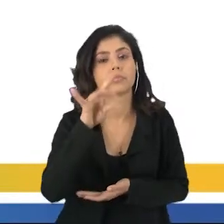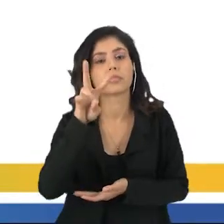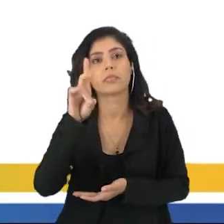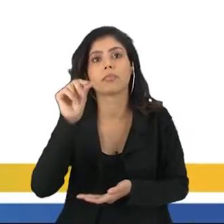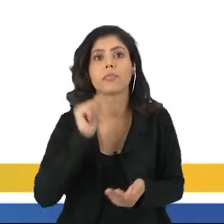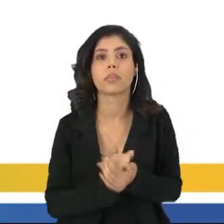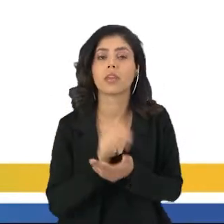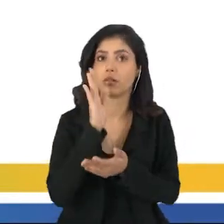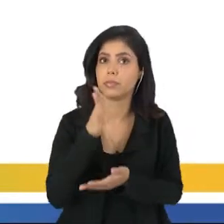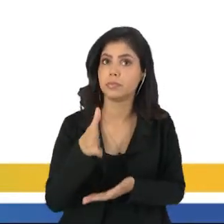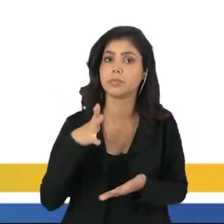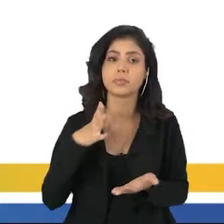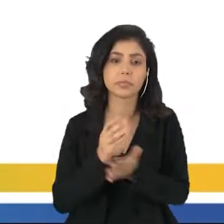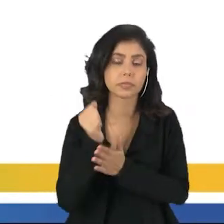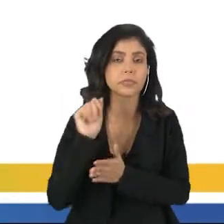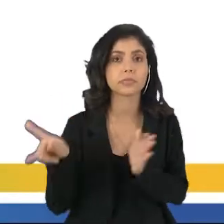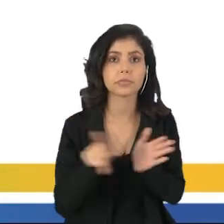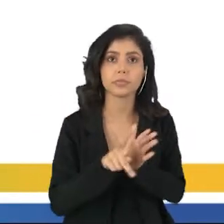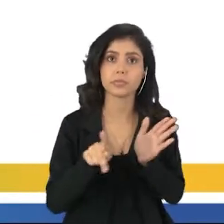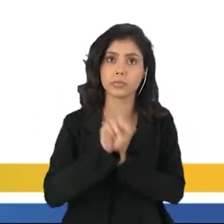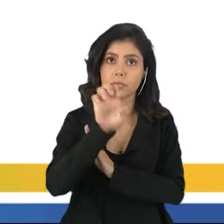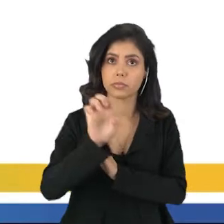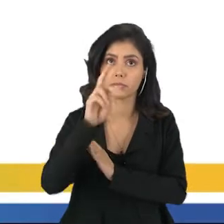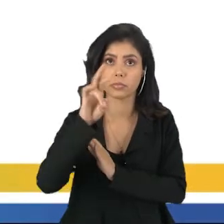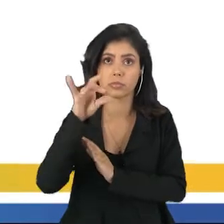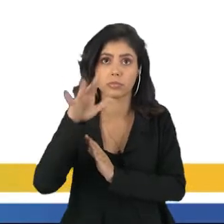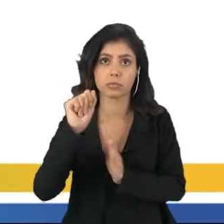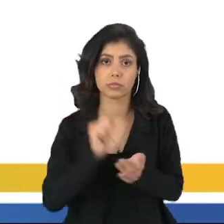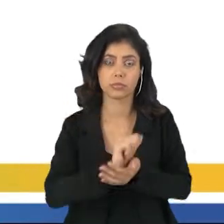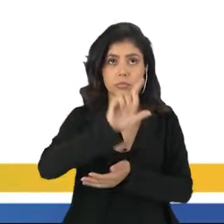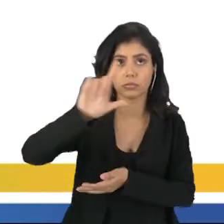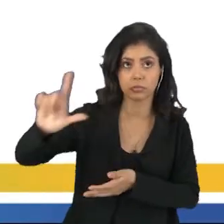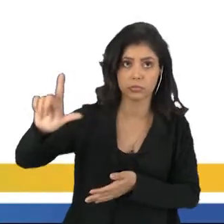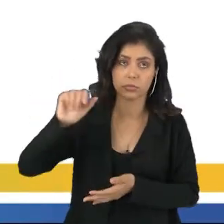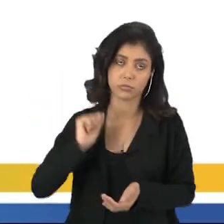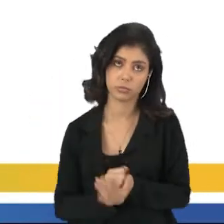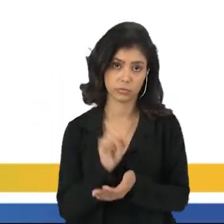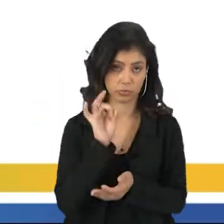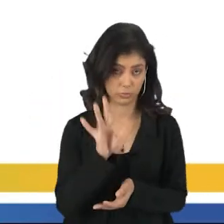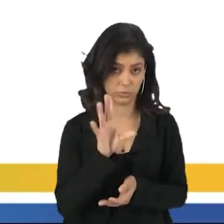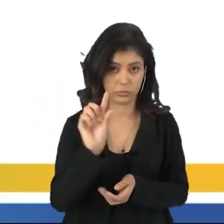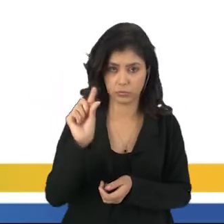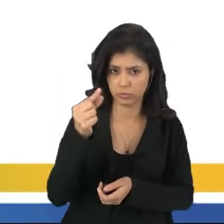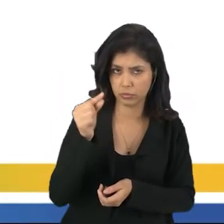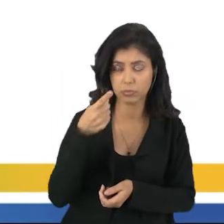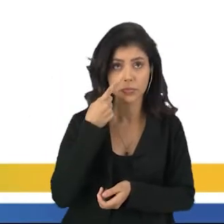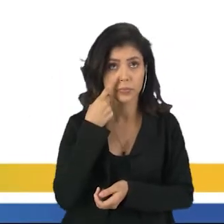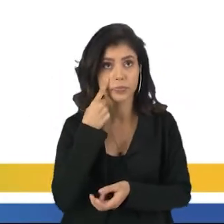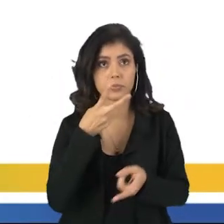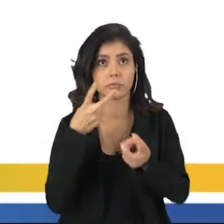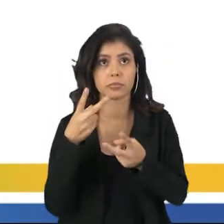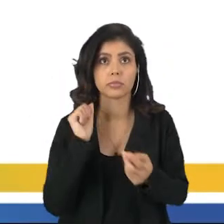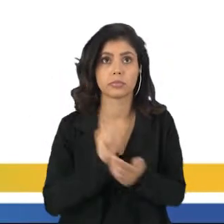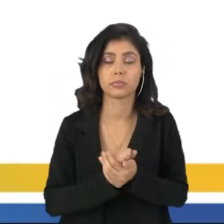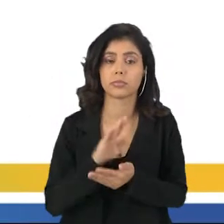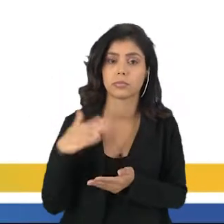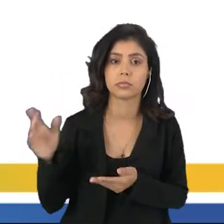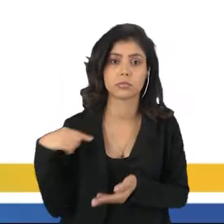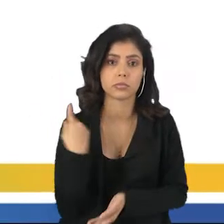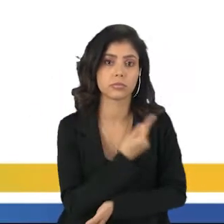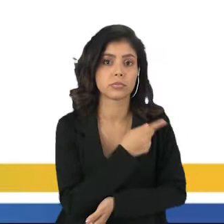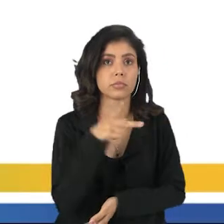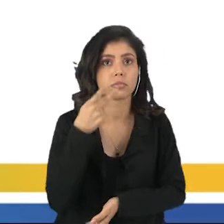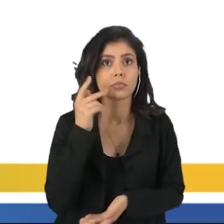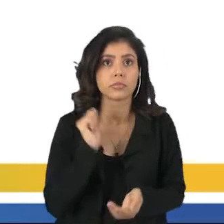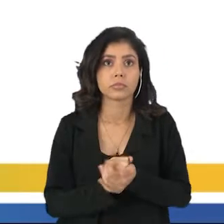eslavos habitam predominantemente a Europa Oriental. Só voltando um pouquinho para você ver. Então, quando a gente fala